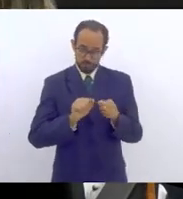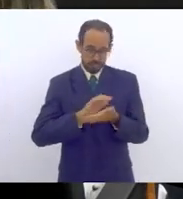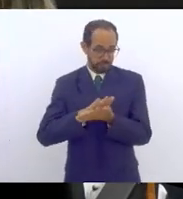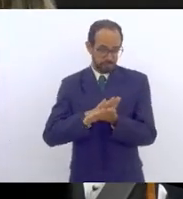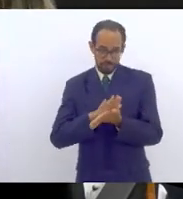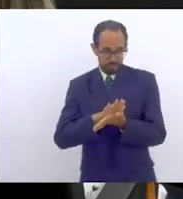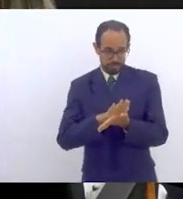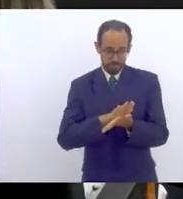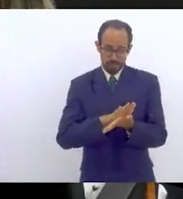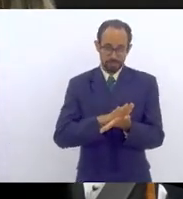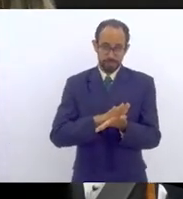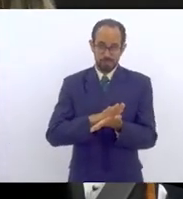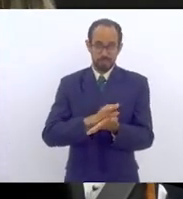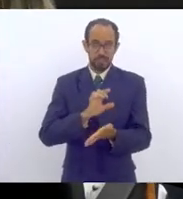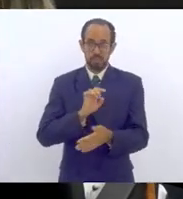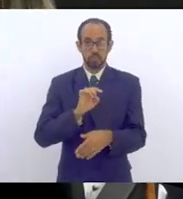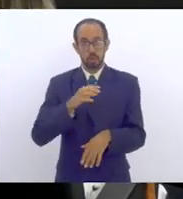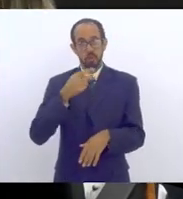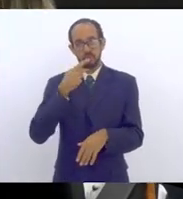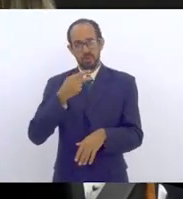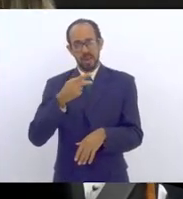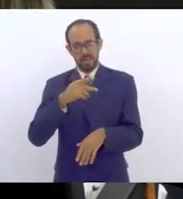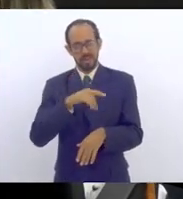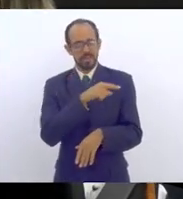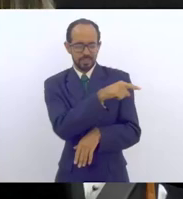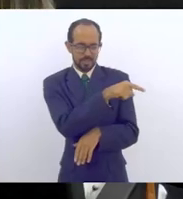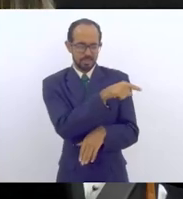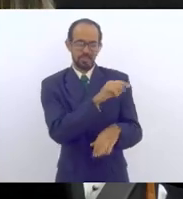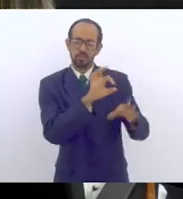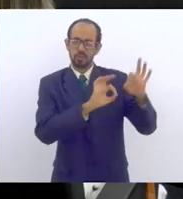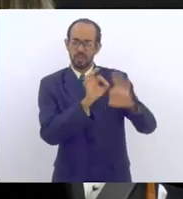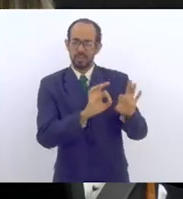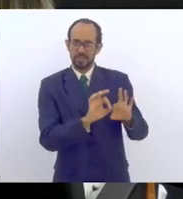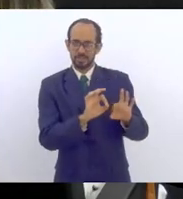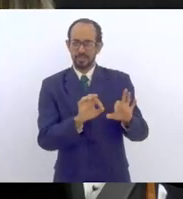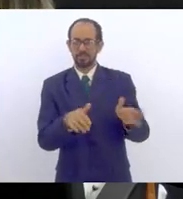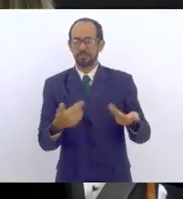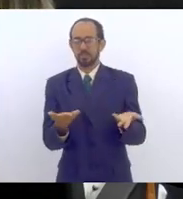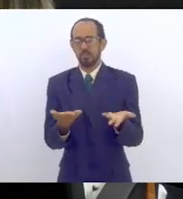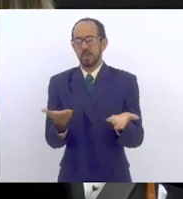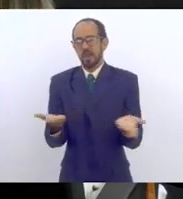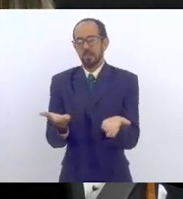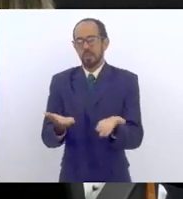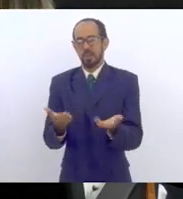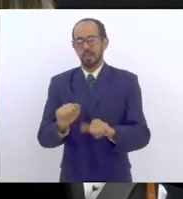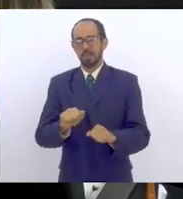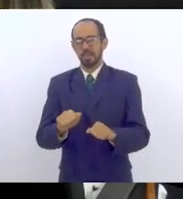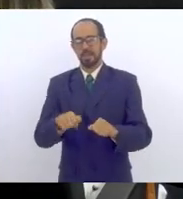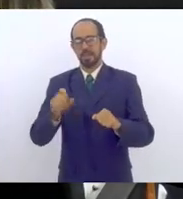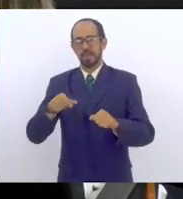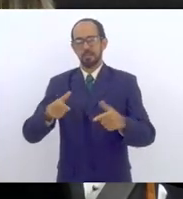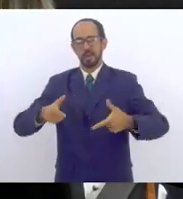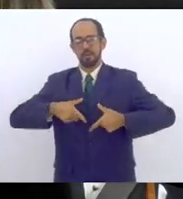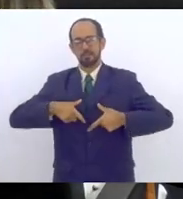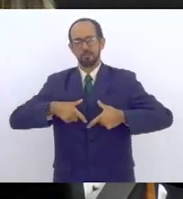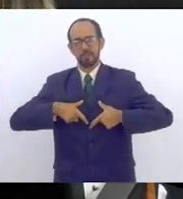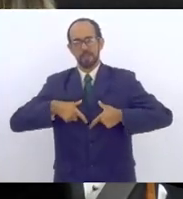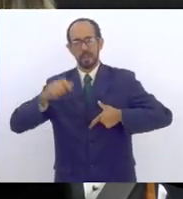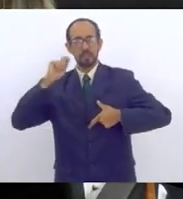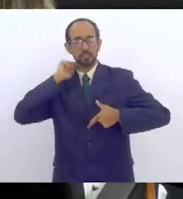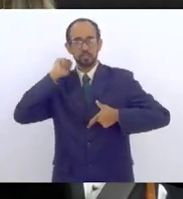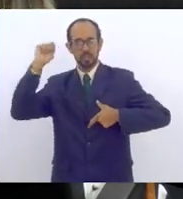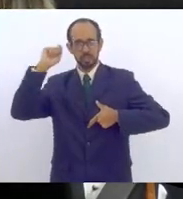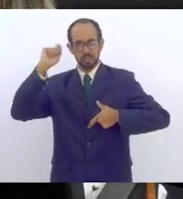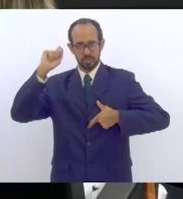só fala né para que a gente possa então passar a entrega da medalha Tiradentes as